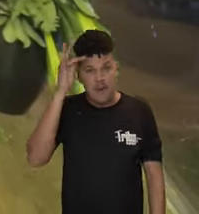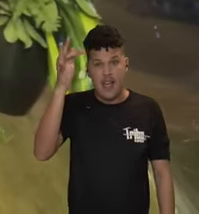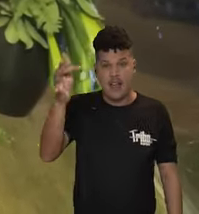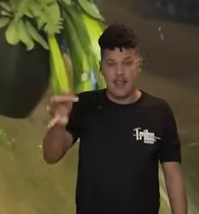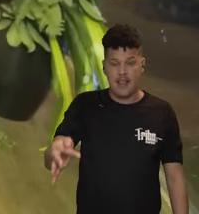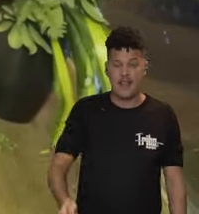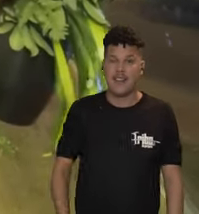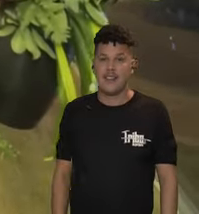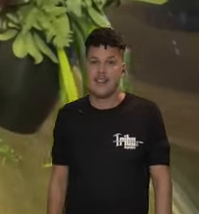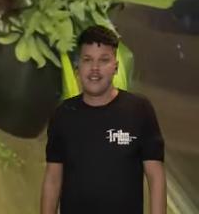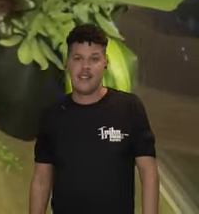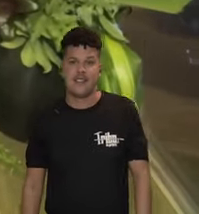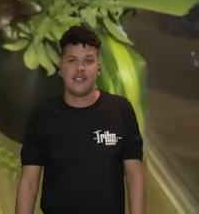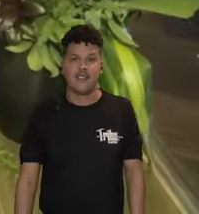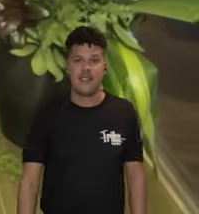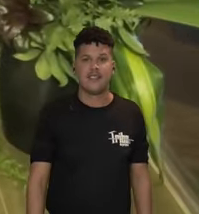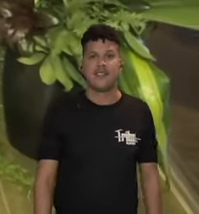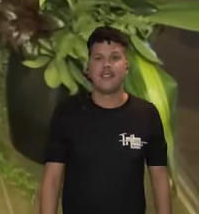fé.